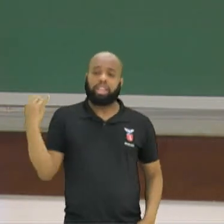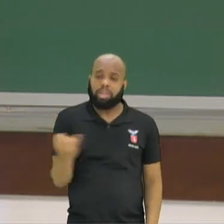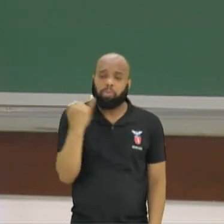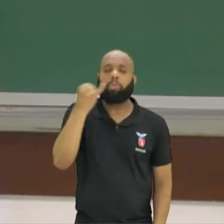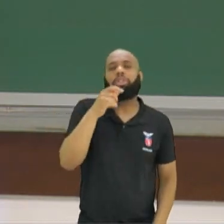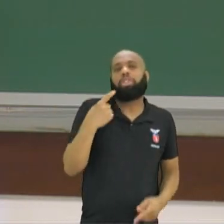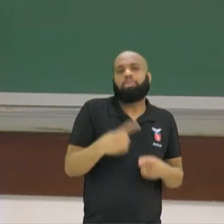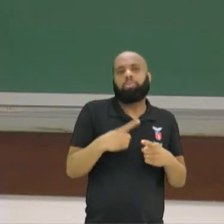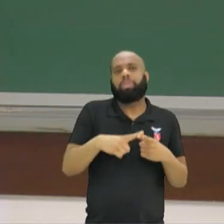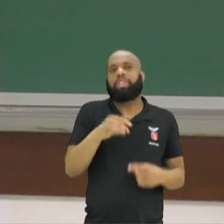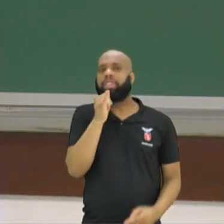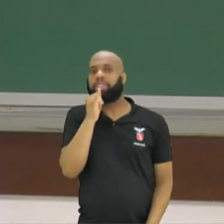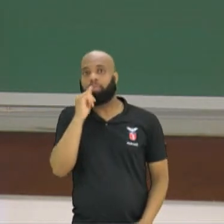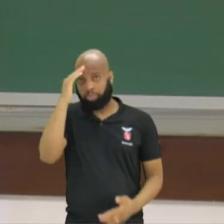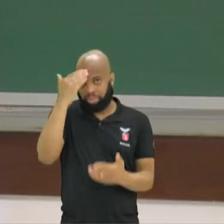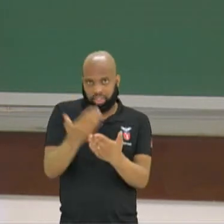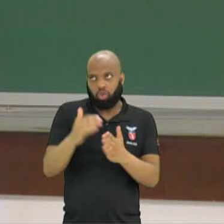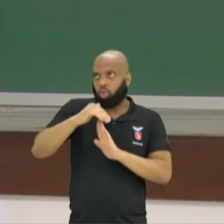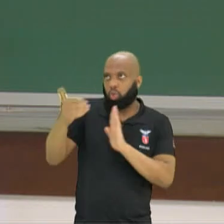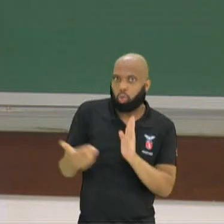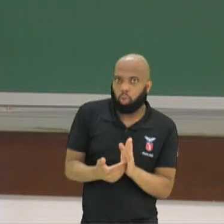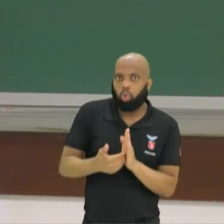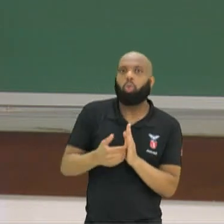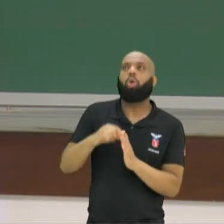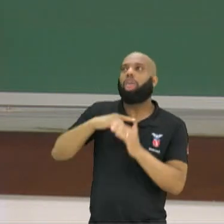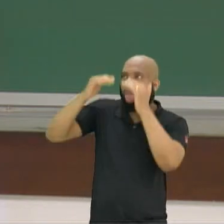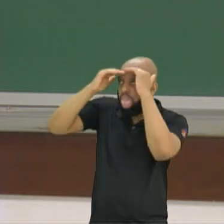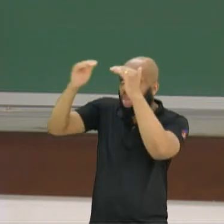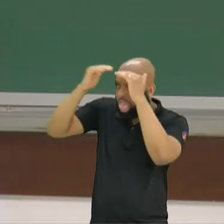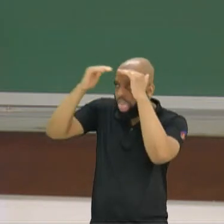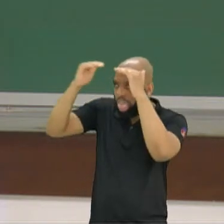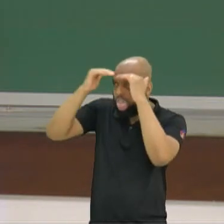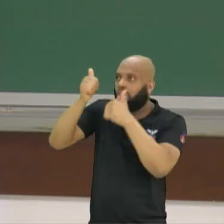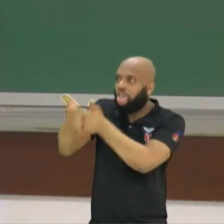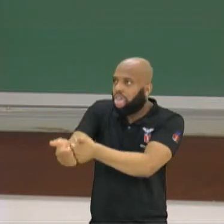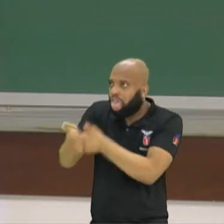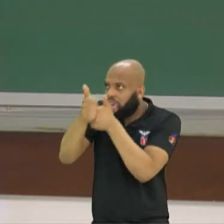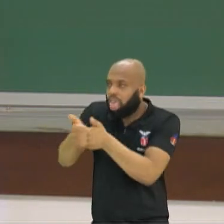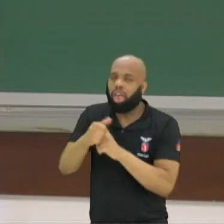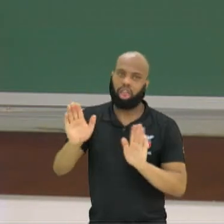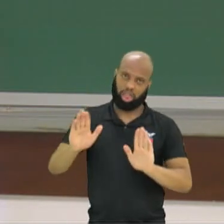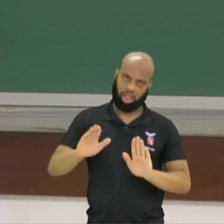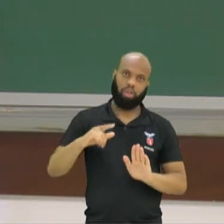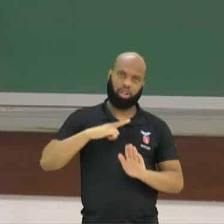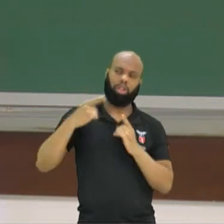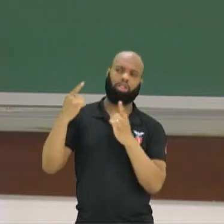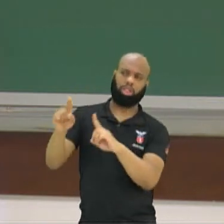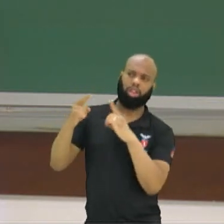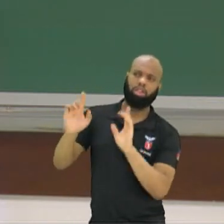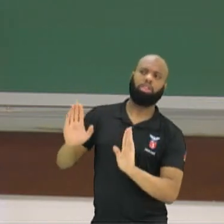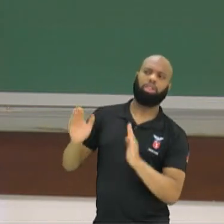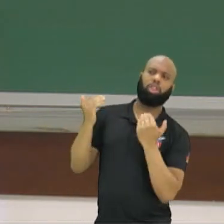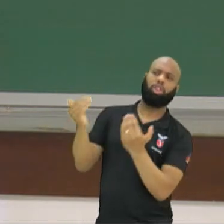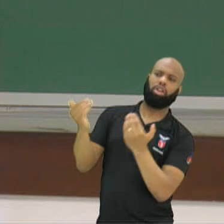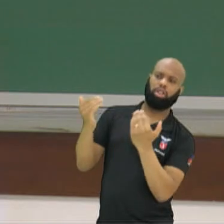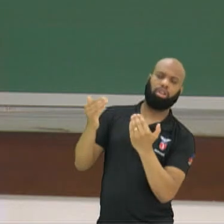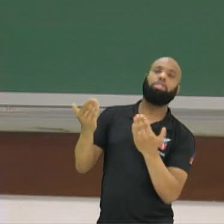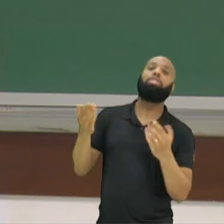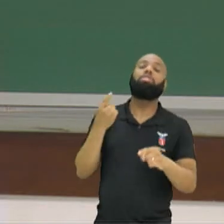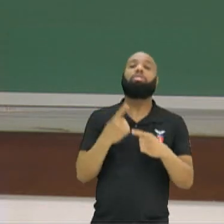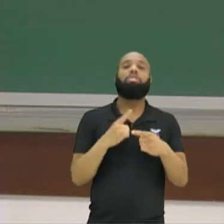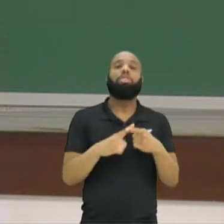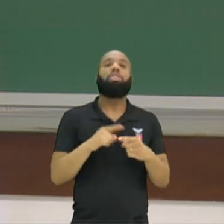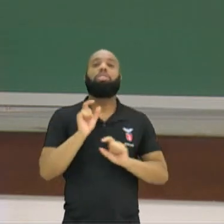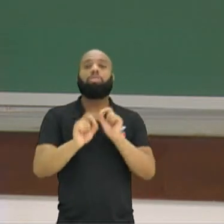nem sempre a gente acreditar de forma cega ali, mas é bom a gente sempre questionar. Por que é bom questionar? Para a